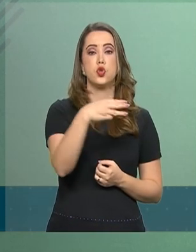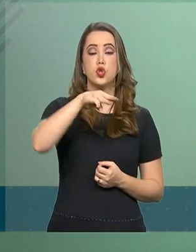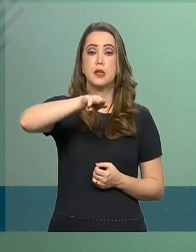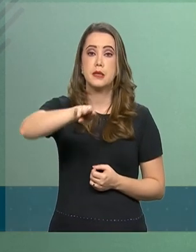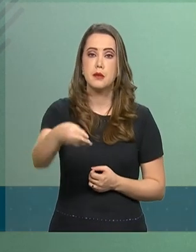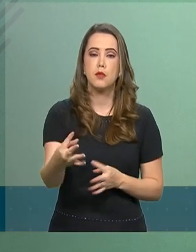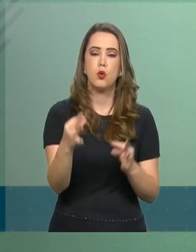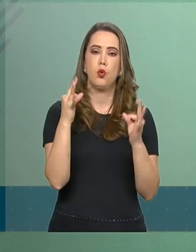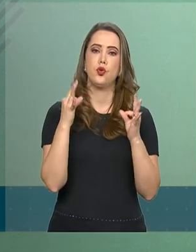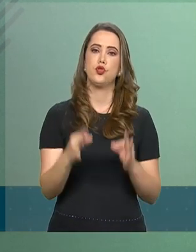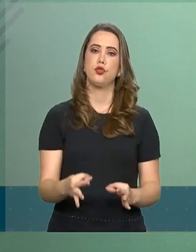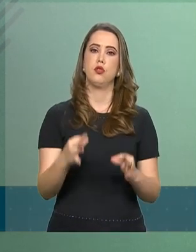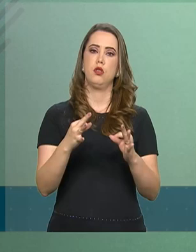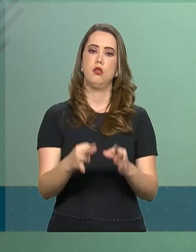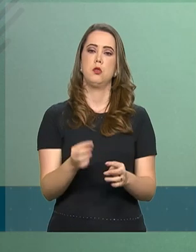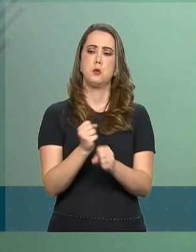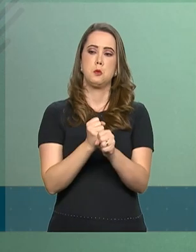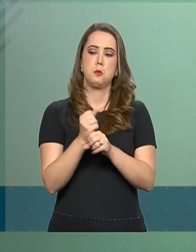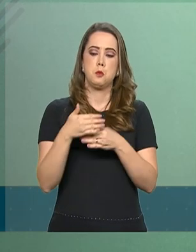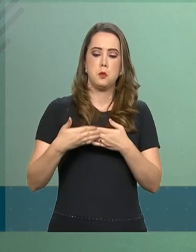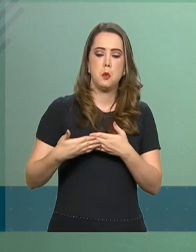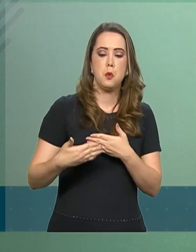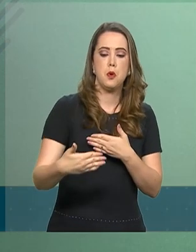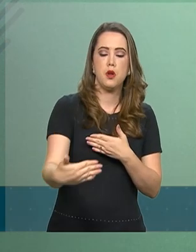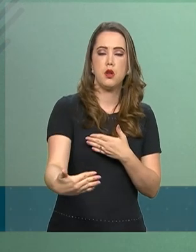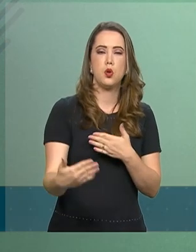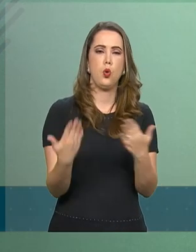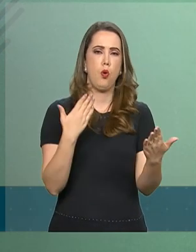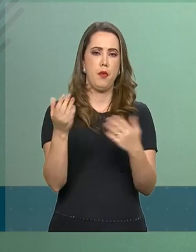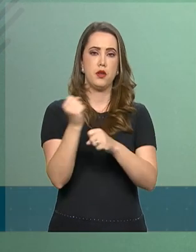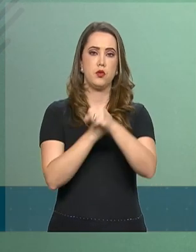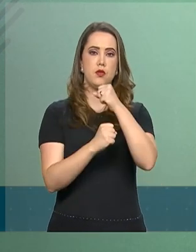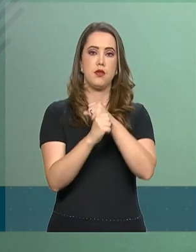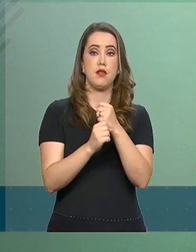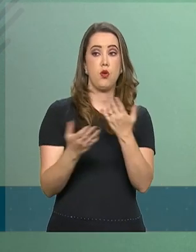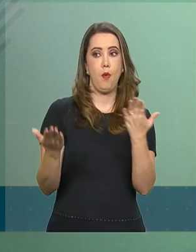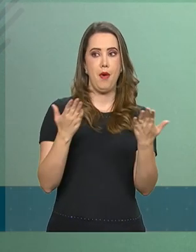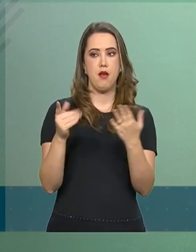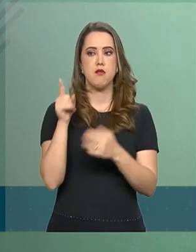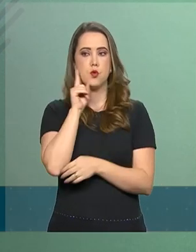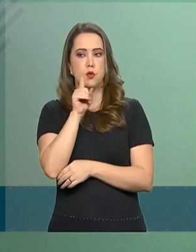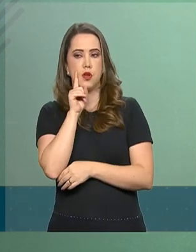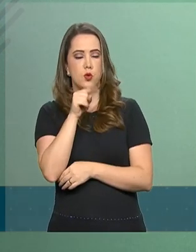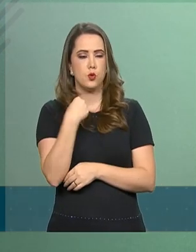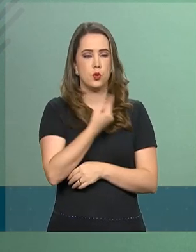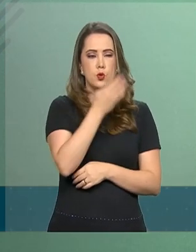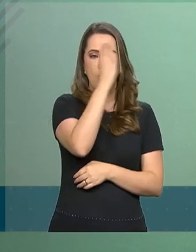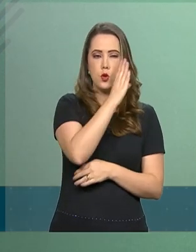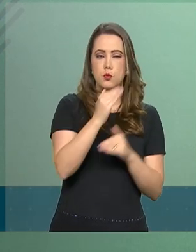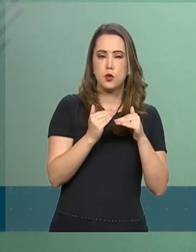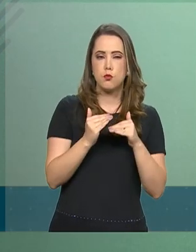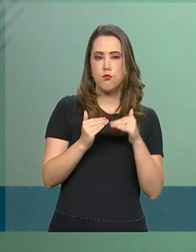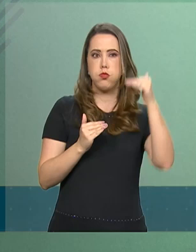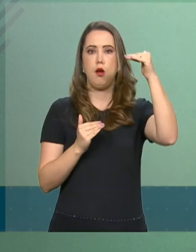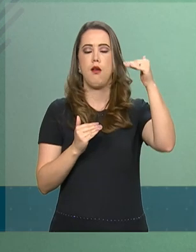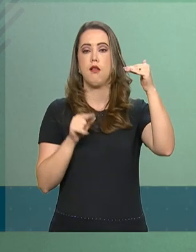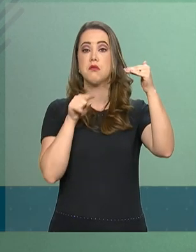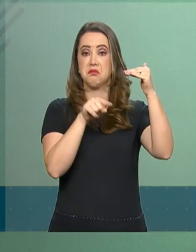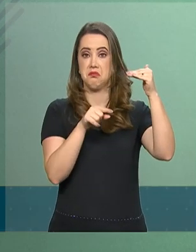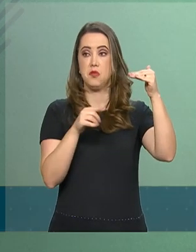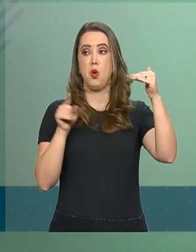2020 superando a colheita dos estados unidos da américa estimada em